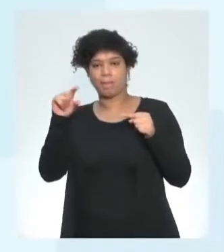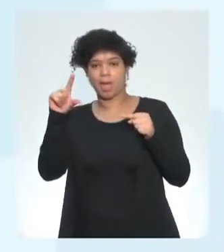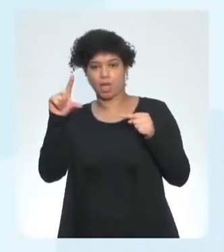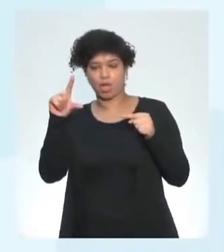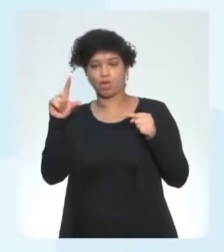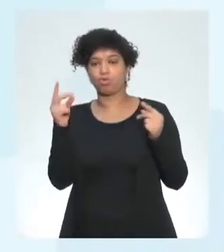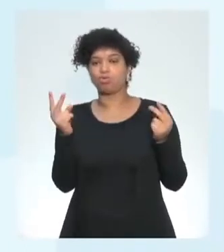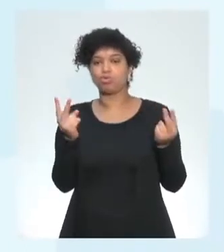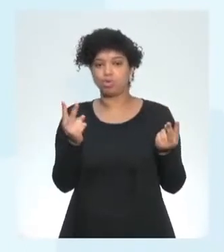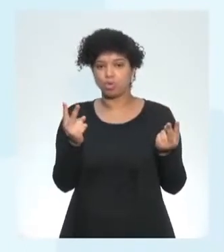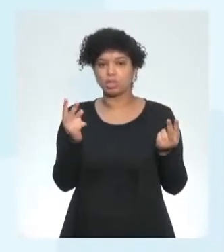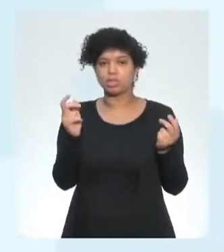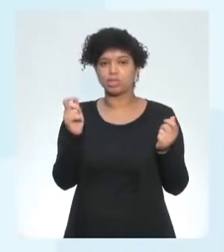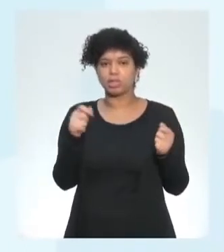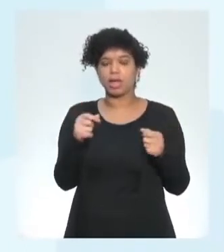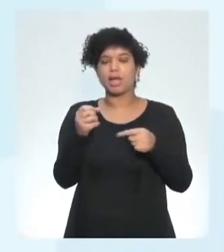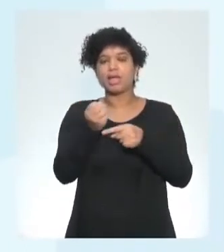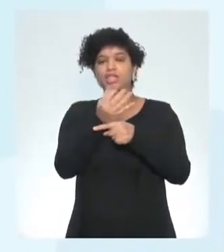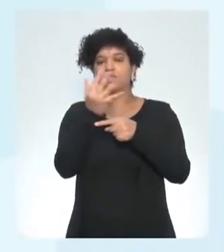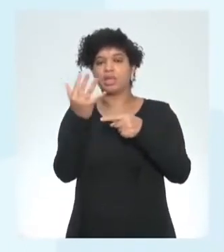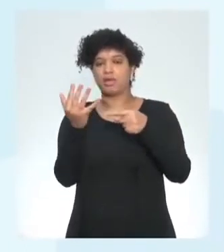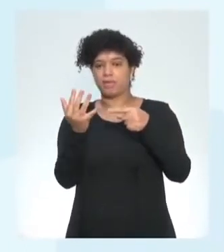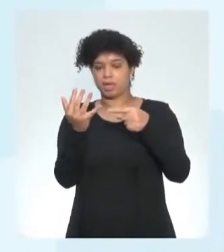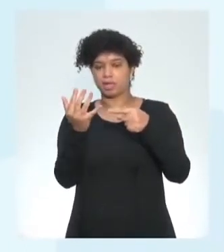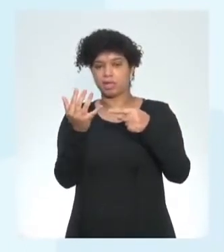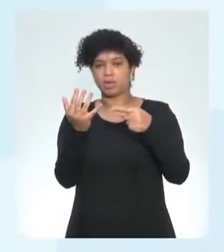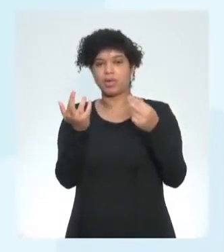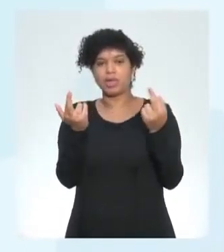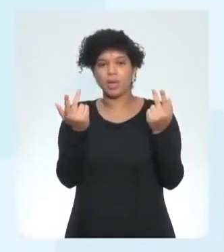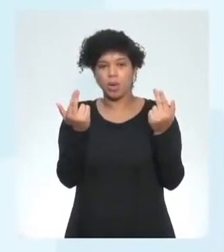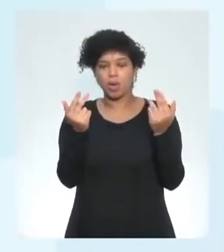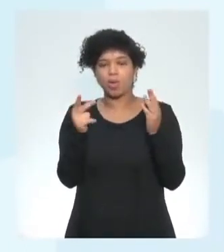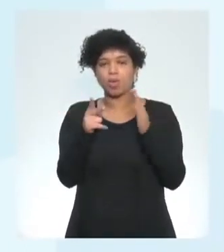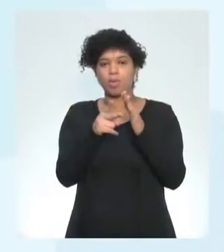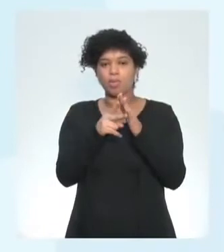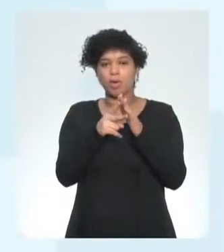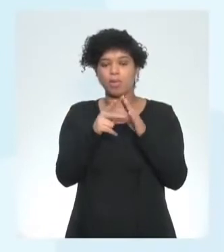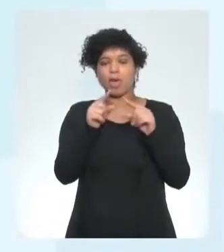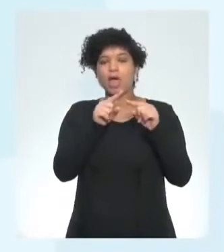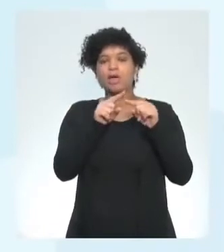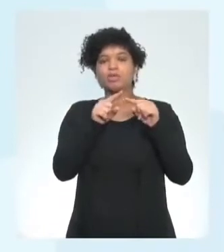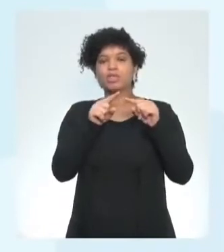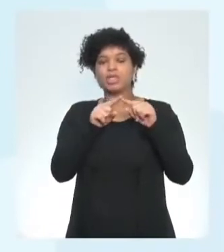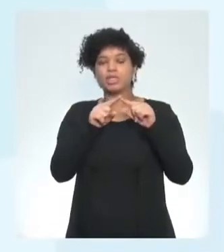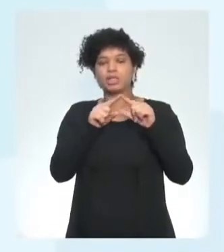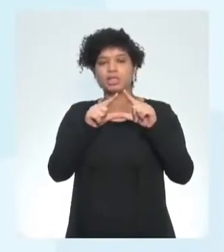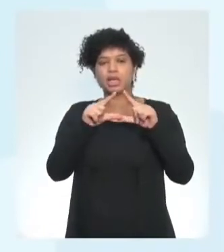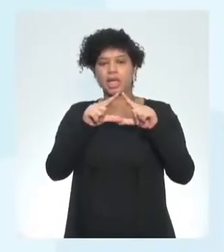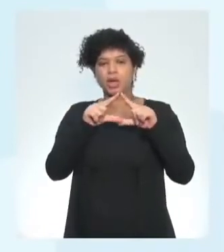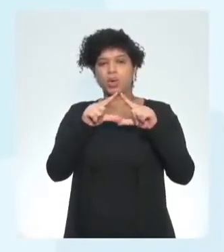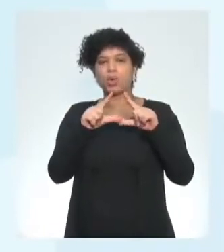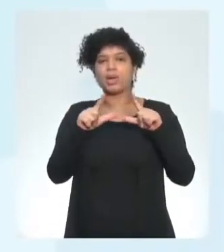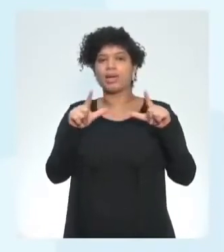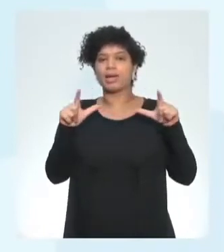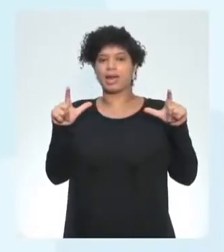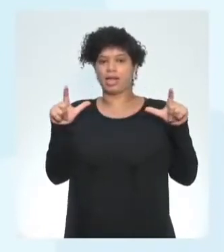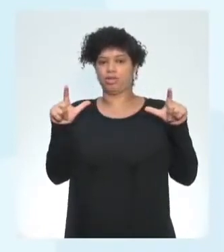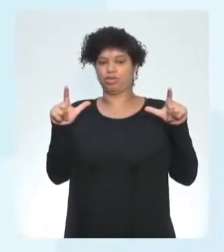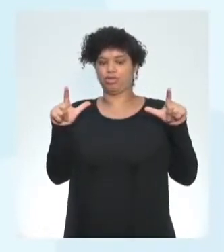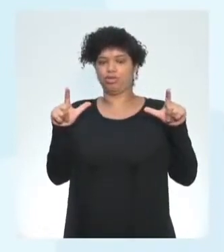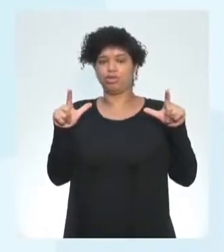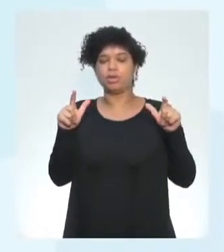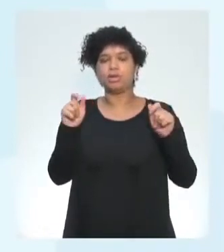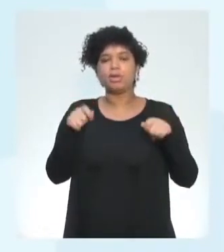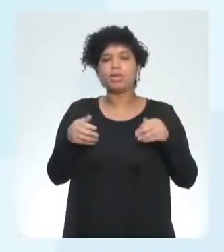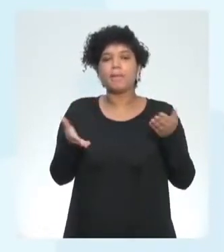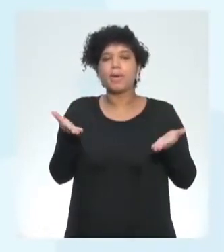os dois dados de cima da fração são correspondentes ao triangulão, certo? Então, vale aí a nossa proporção, dá para multiplicar